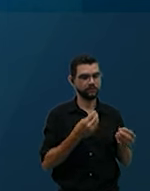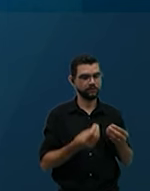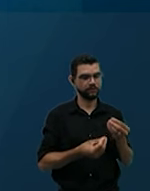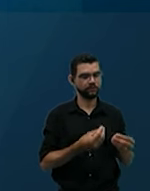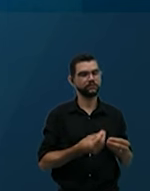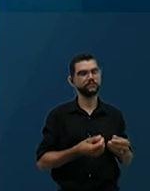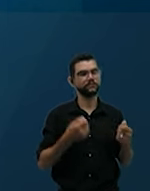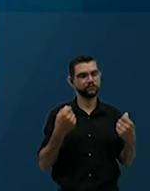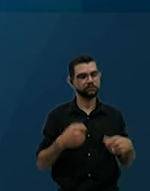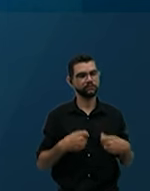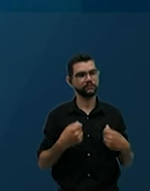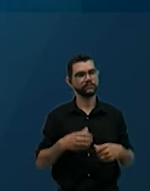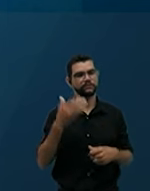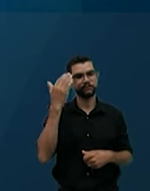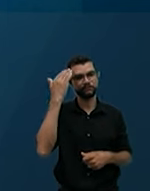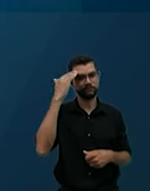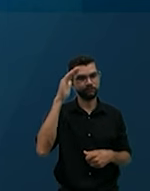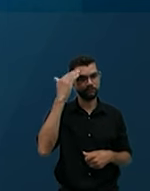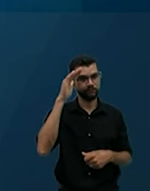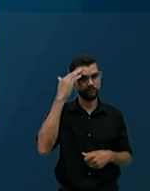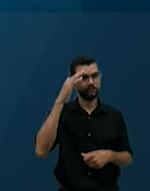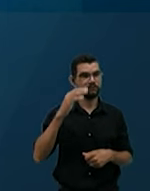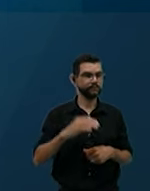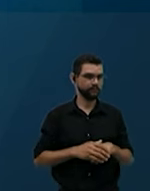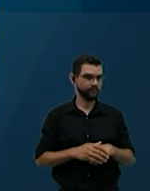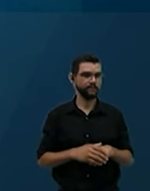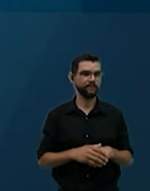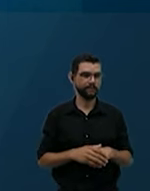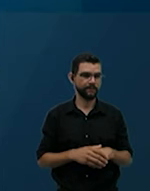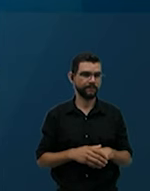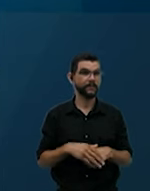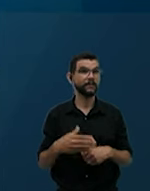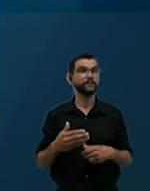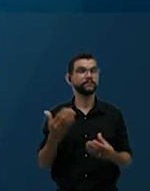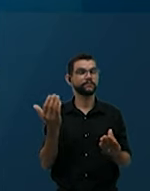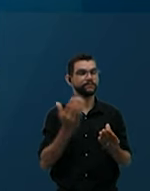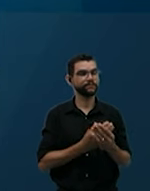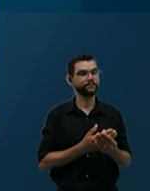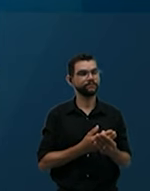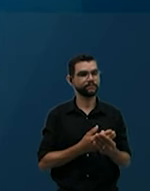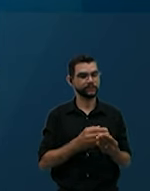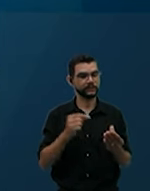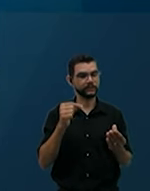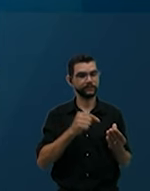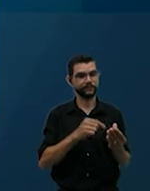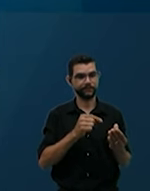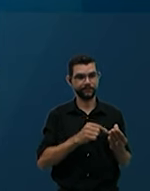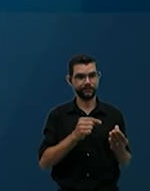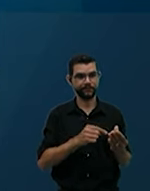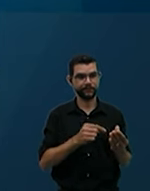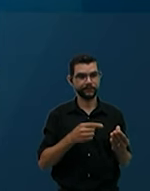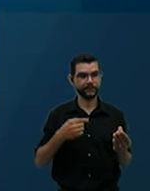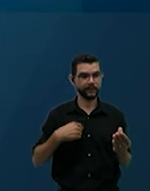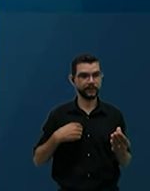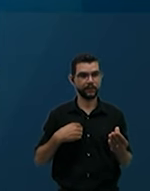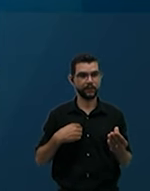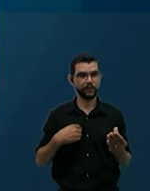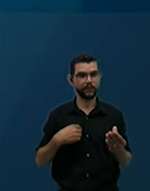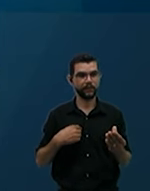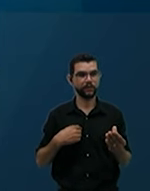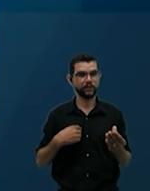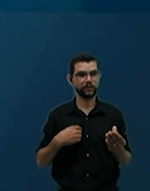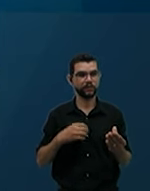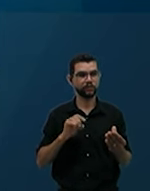né? E, nesse caso aqui concreto, como eu estou me firmando num dispositivo legal, eu acredito